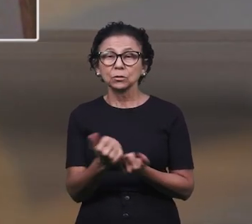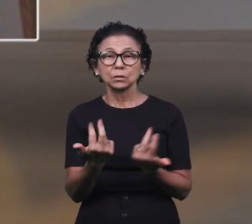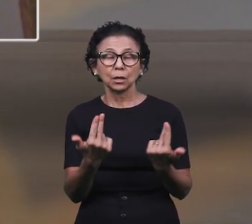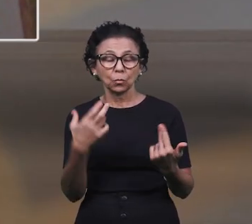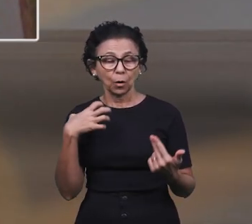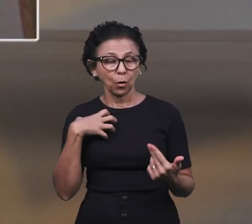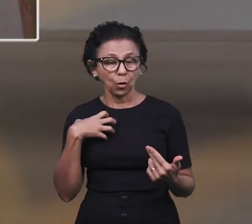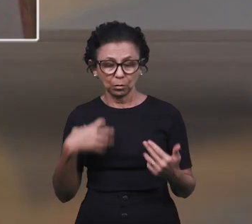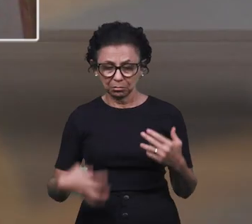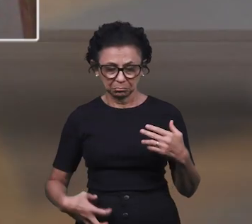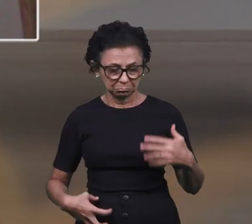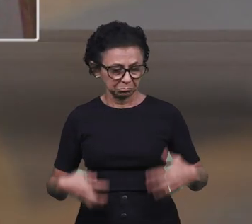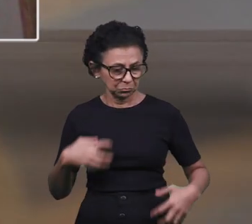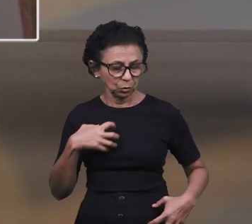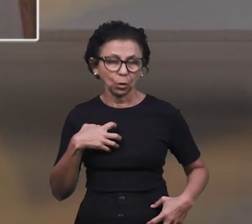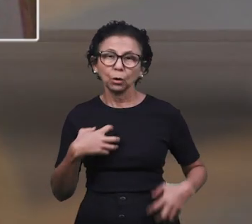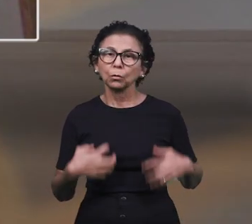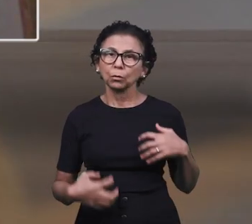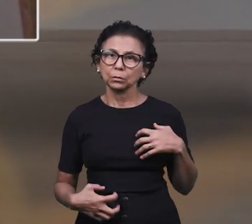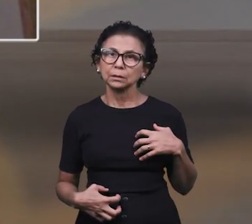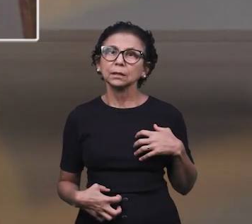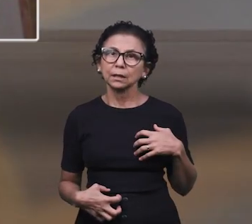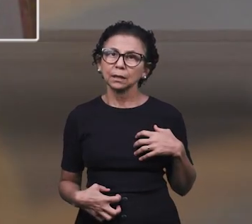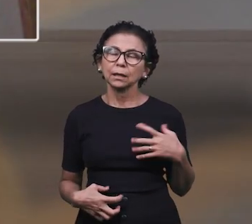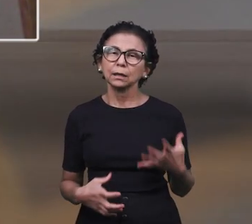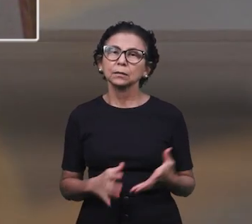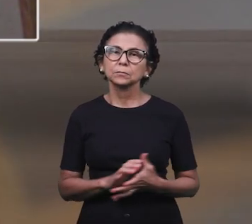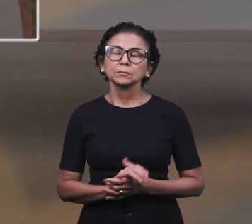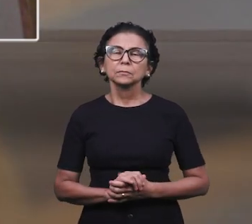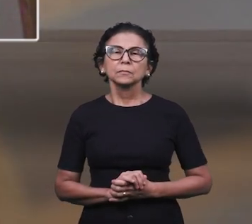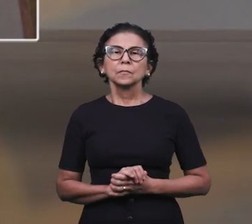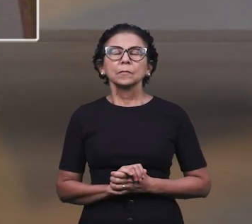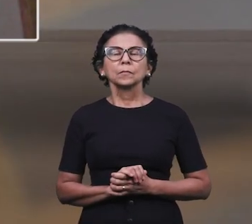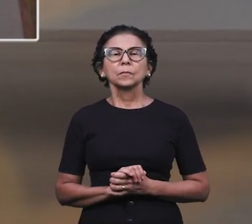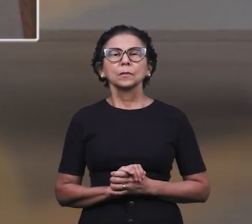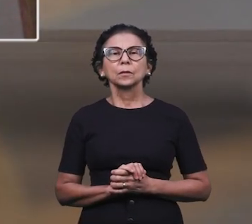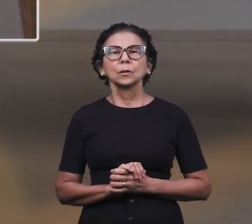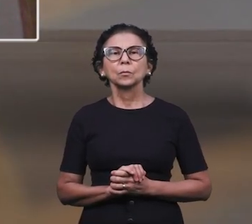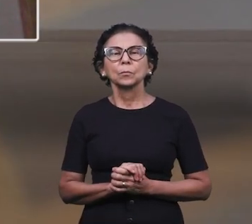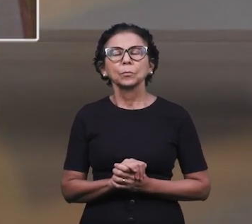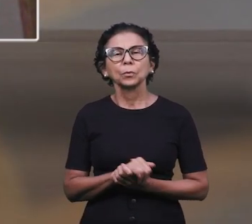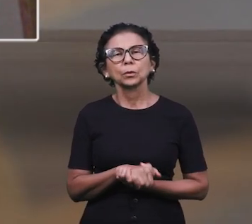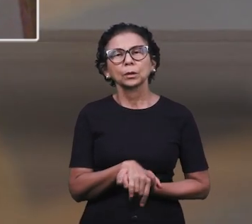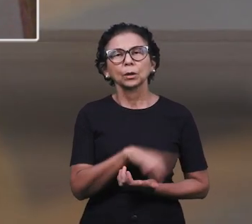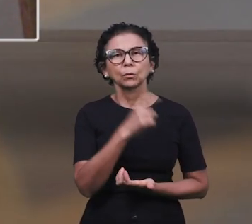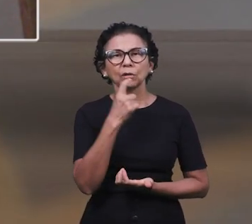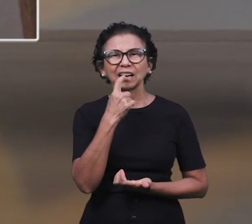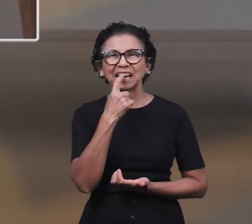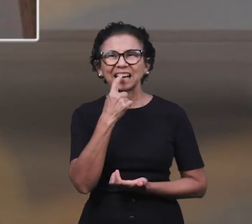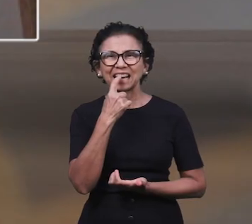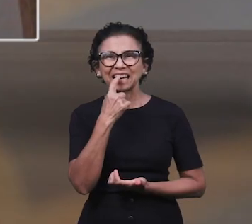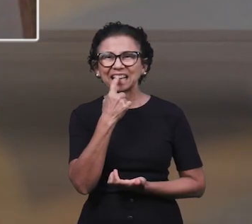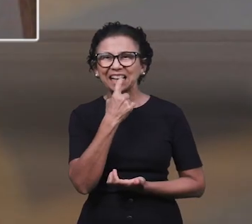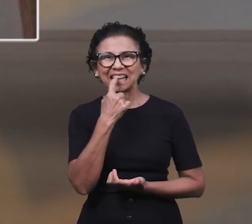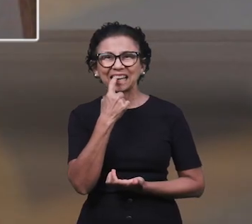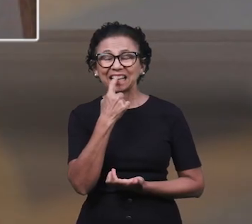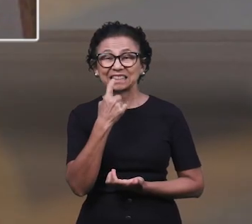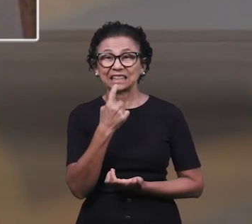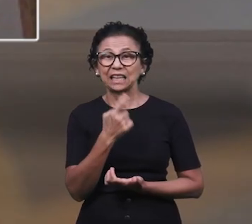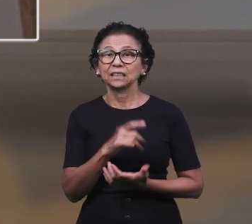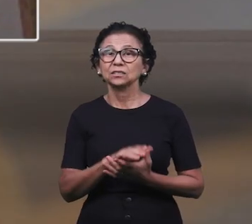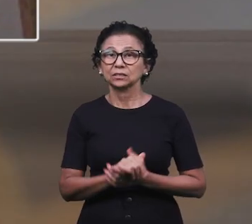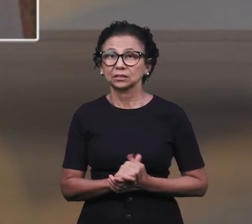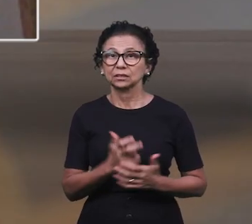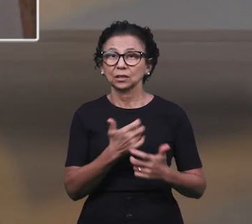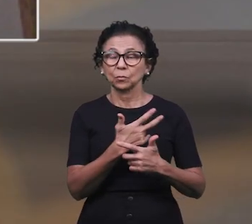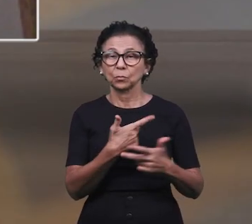ênfase que os dentes merecem, porque os dentes fazem parte do todo do organismo, que ajuda as pessoas em várias